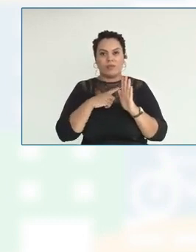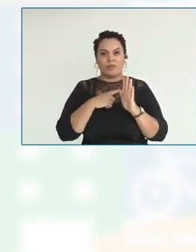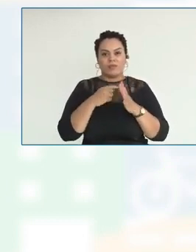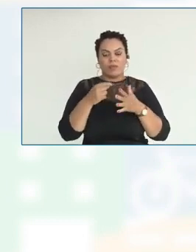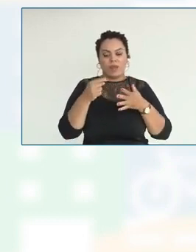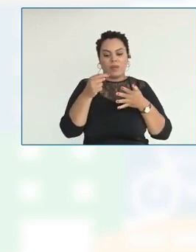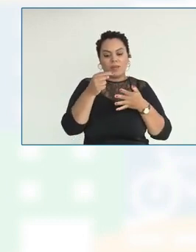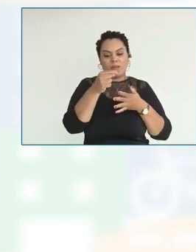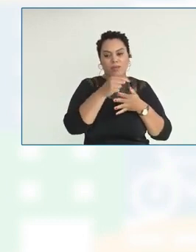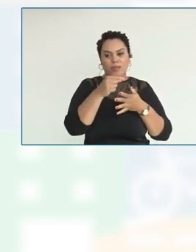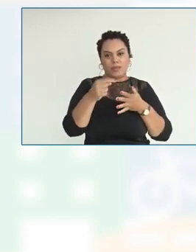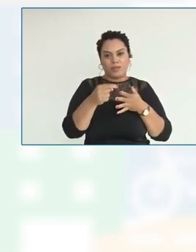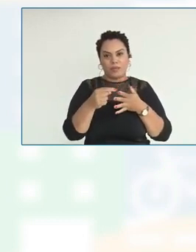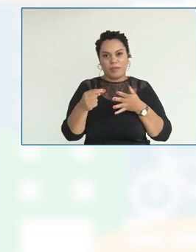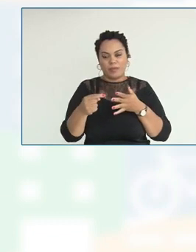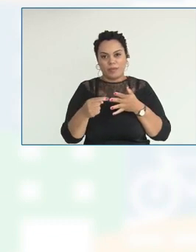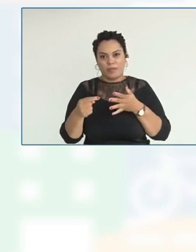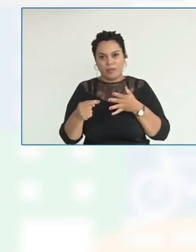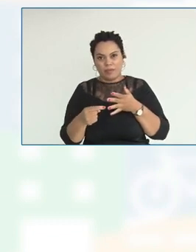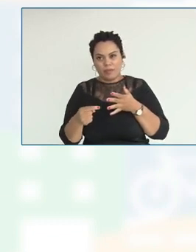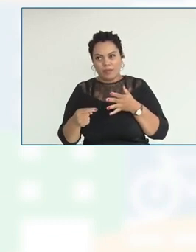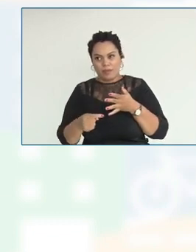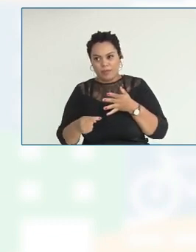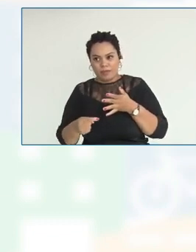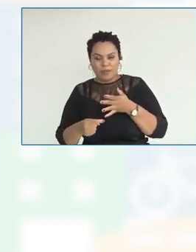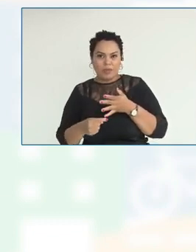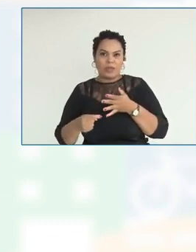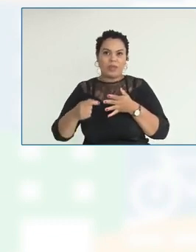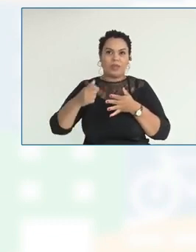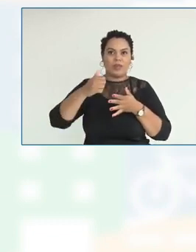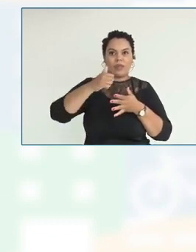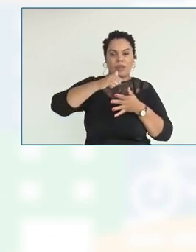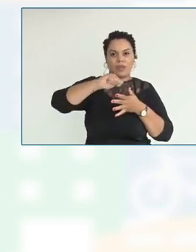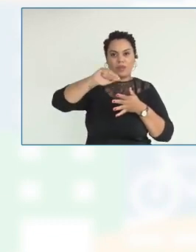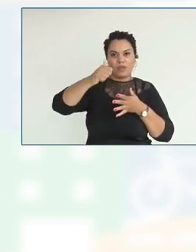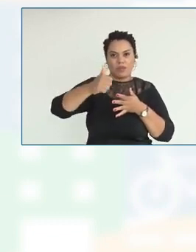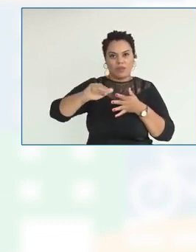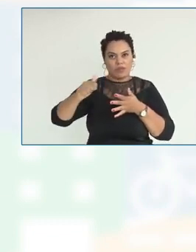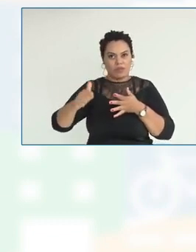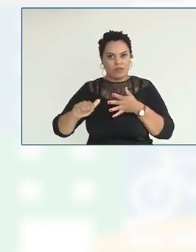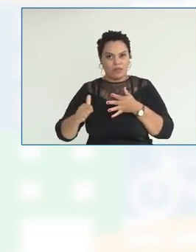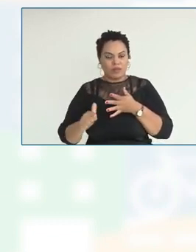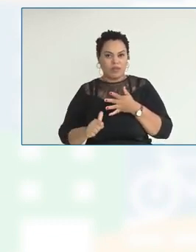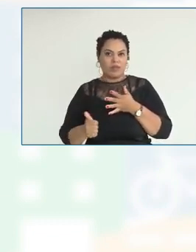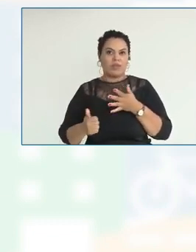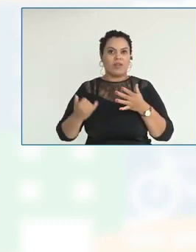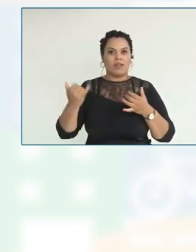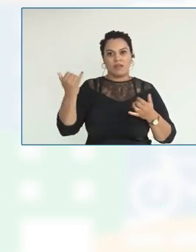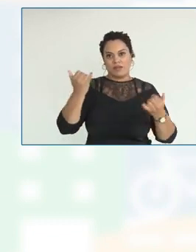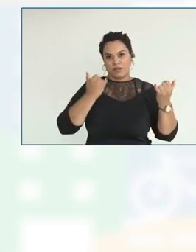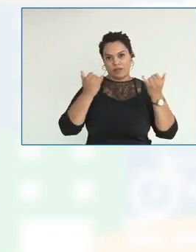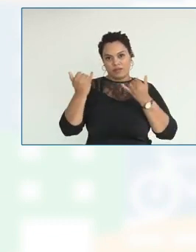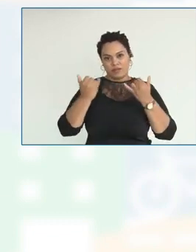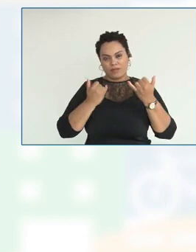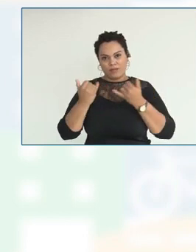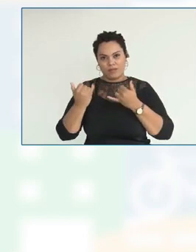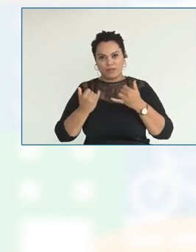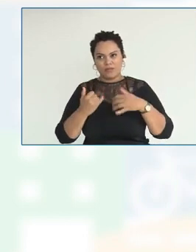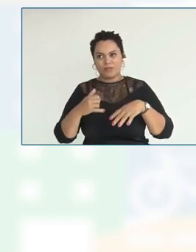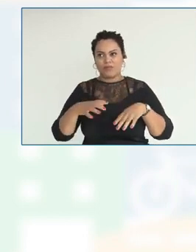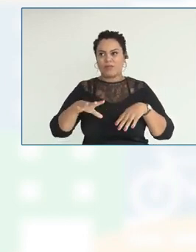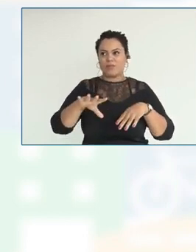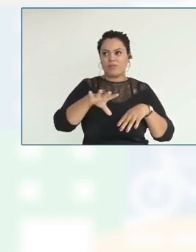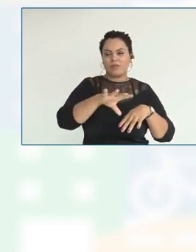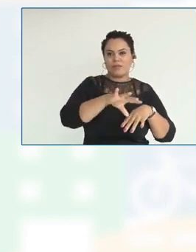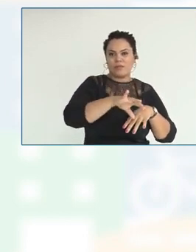indicadores para avaliação das notificações de intoxicação exógena. Então, são dois indicadores,